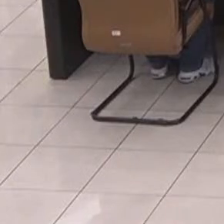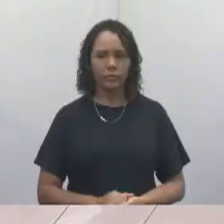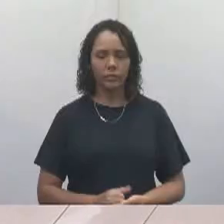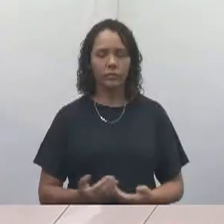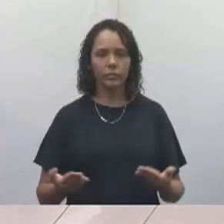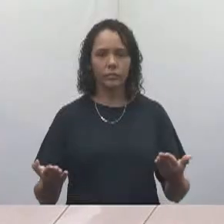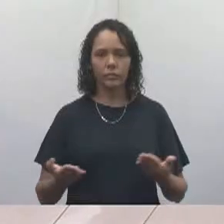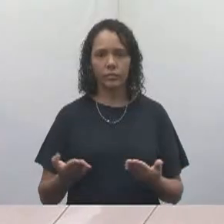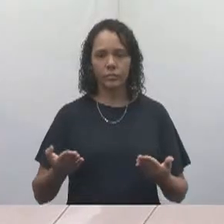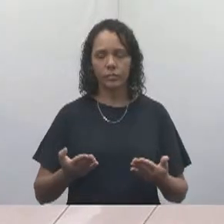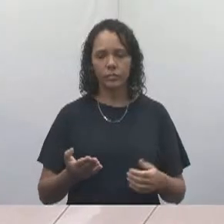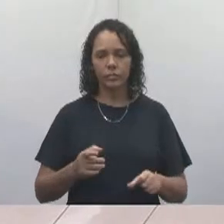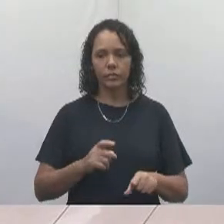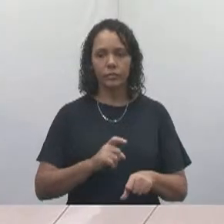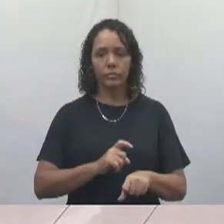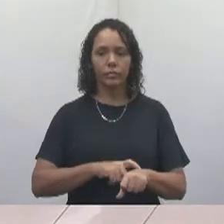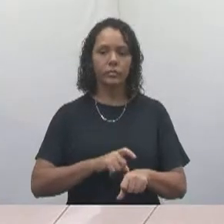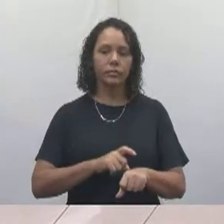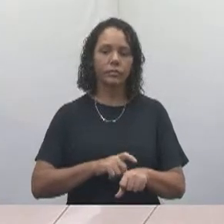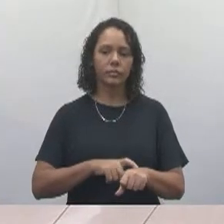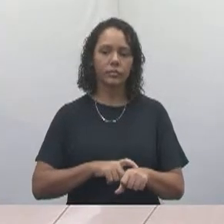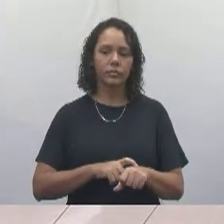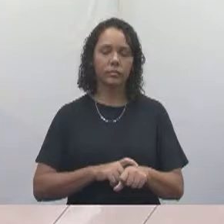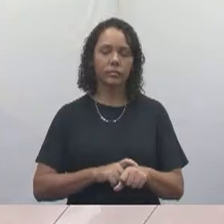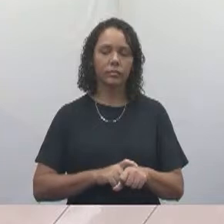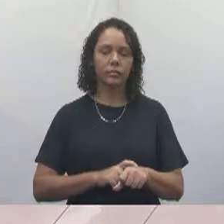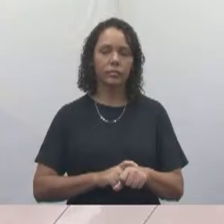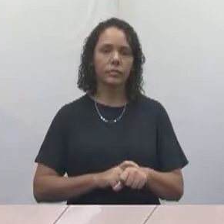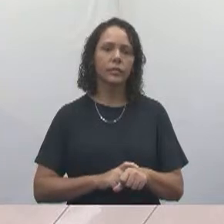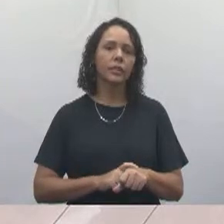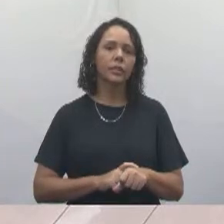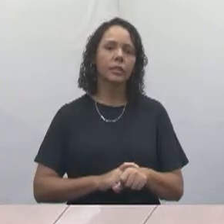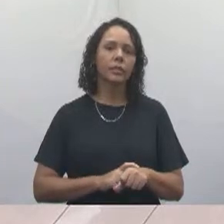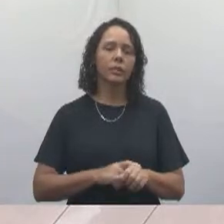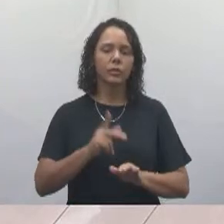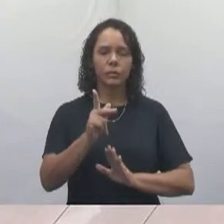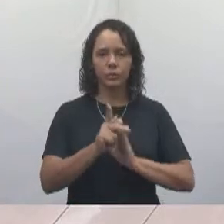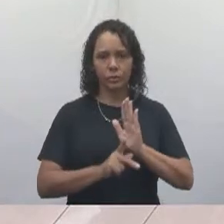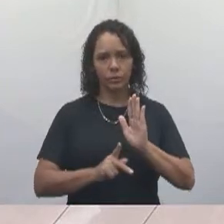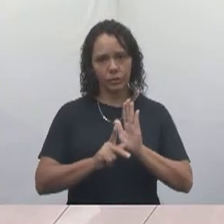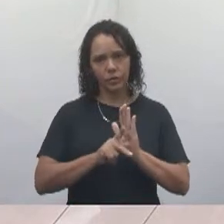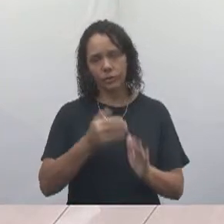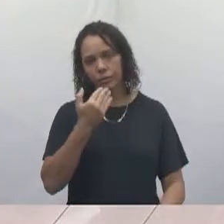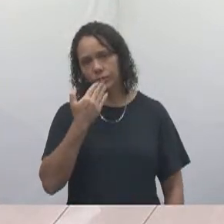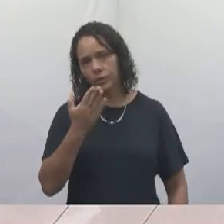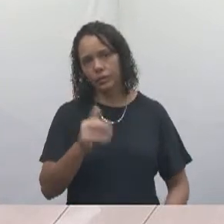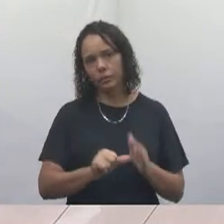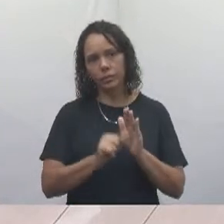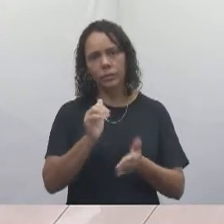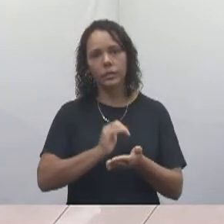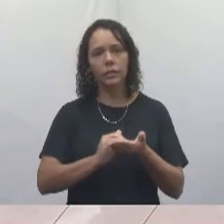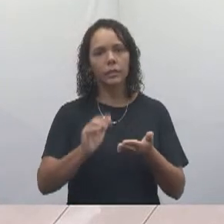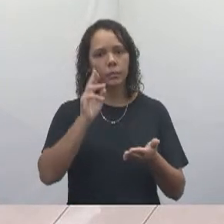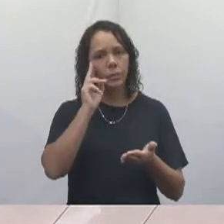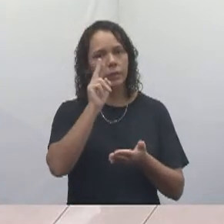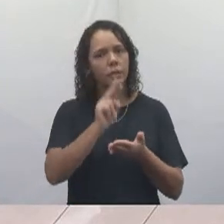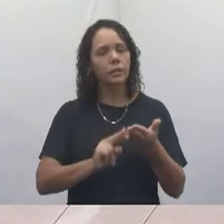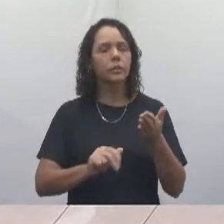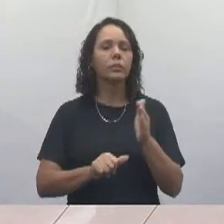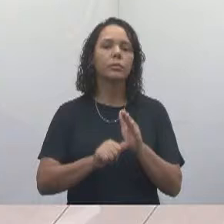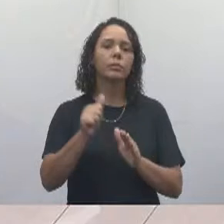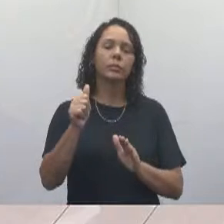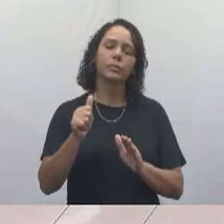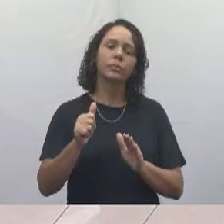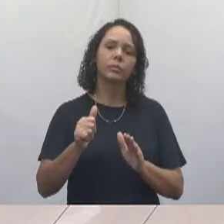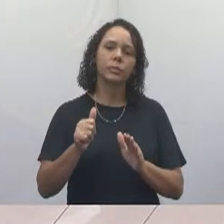Passaremos nesse instante à fase da ordem do dia. Solicito à primeira secretária, a vereadora Sônia Patas da Amizade, que faça a leitura